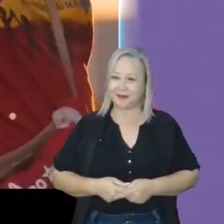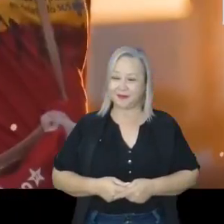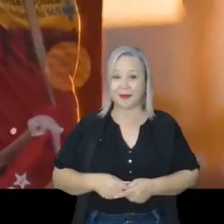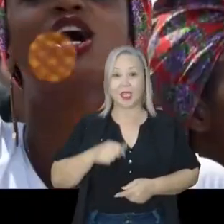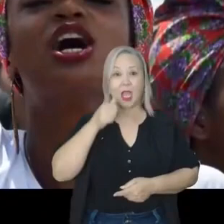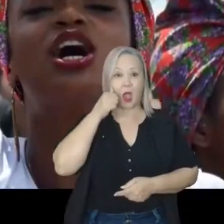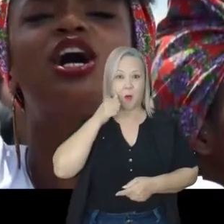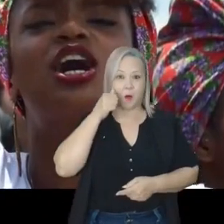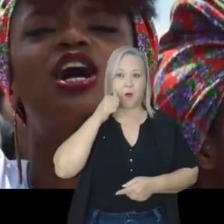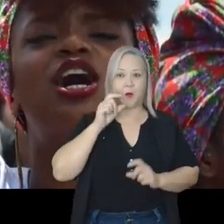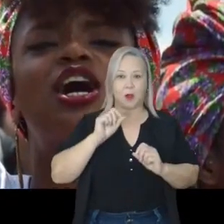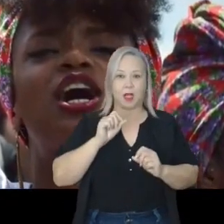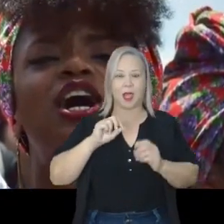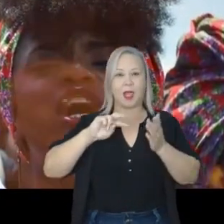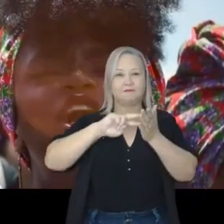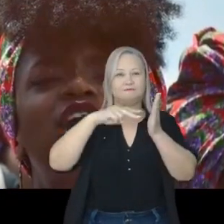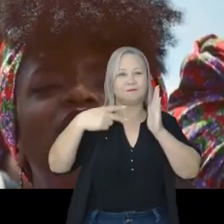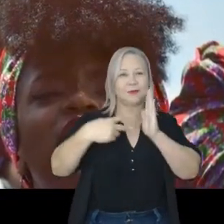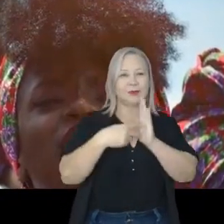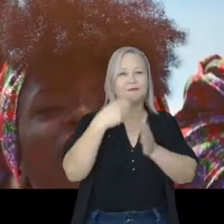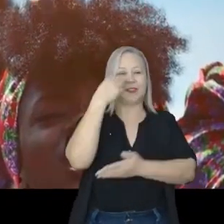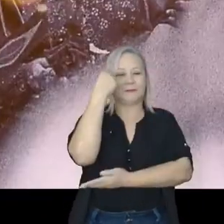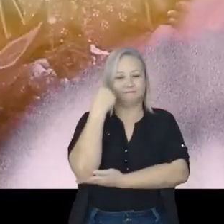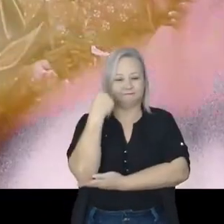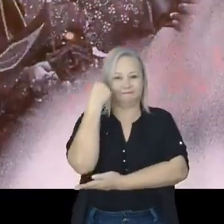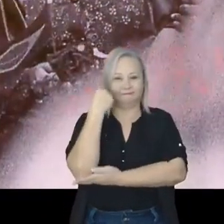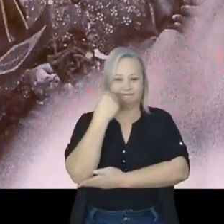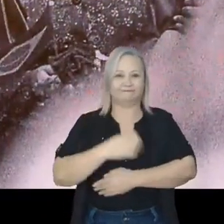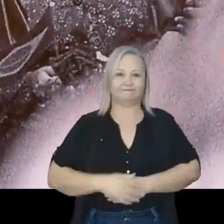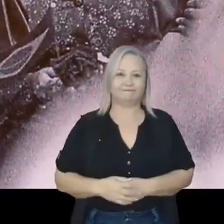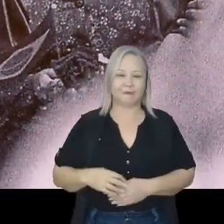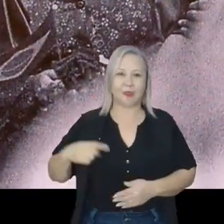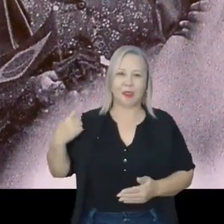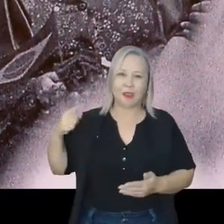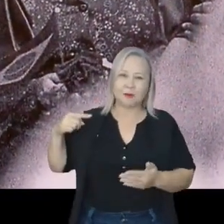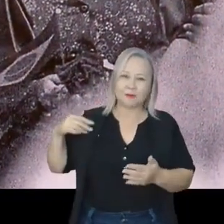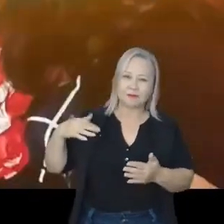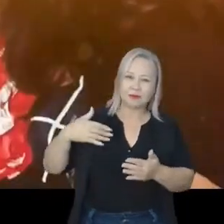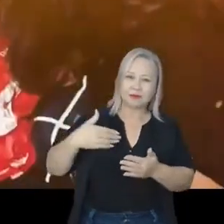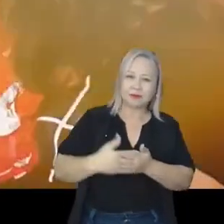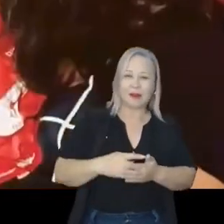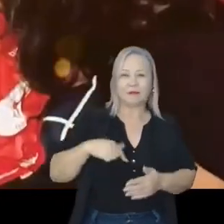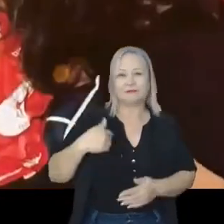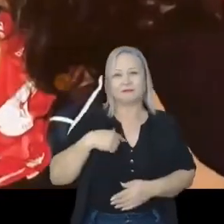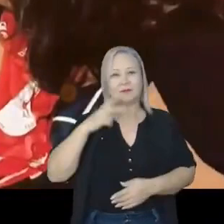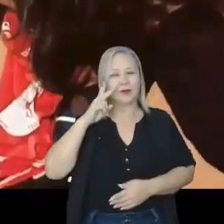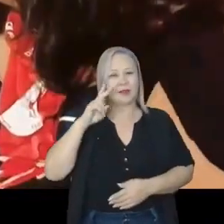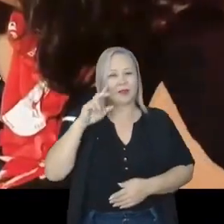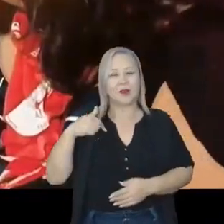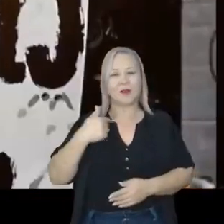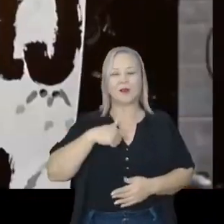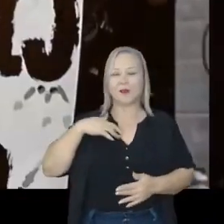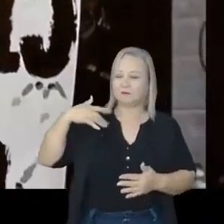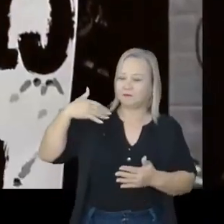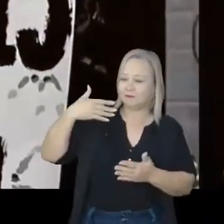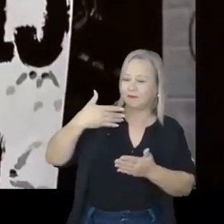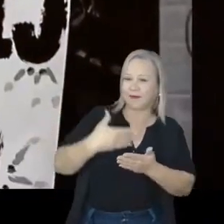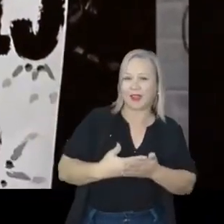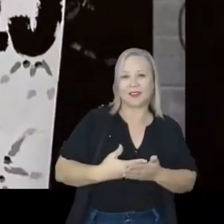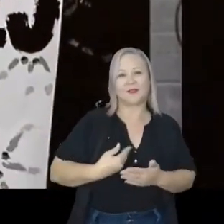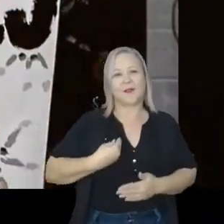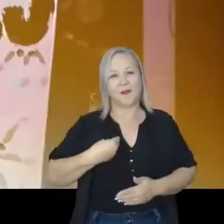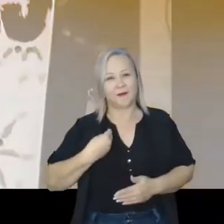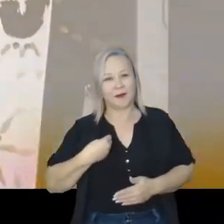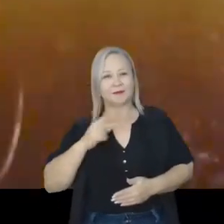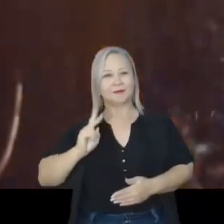Mulher, sinônimo de resistência. Ao longo de toda a nossa história, a nossa trajetória sempre foi